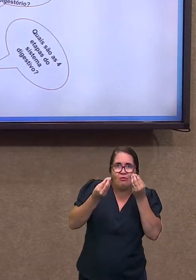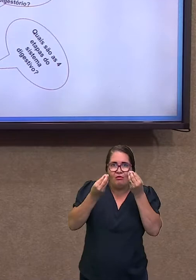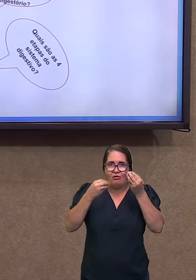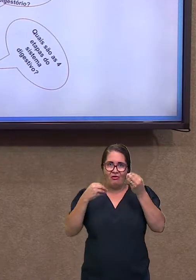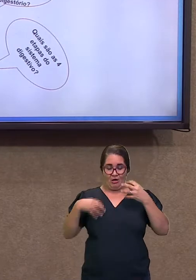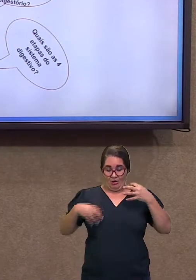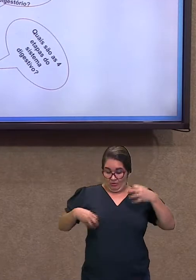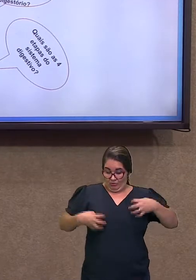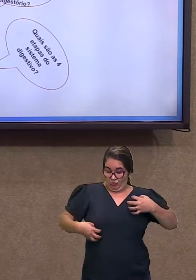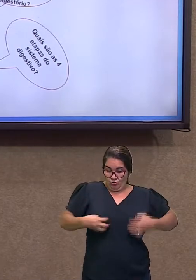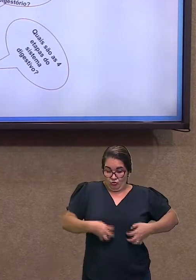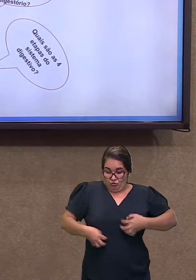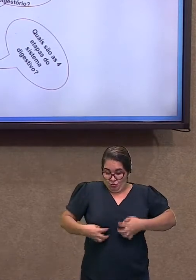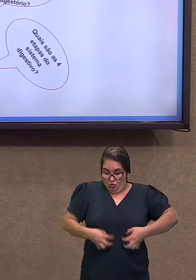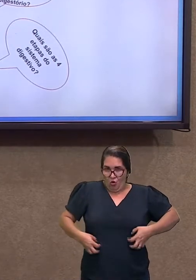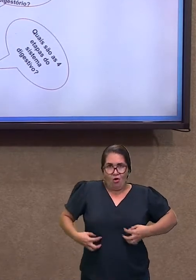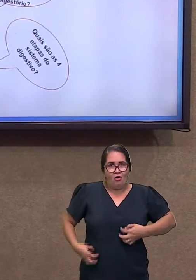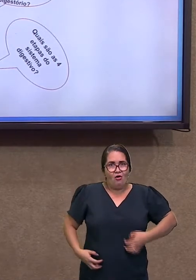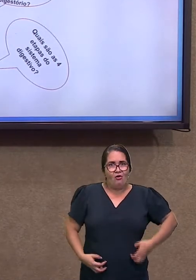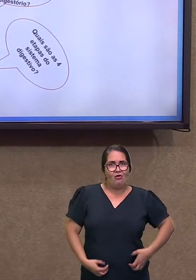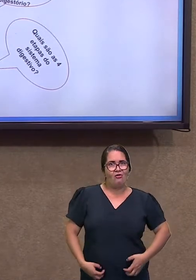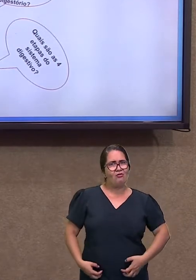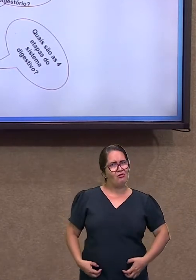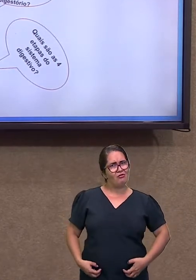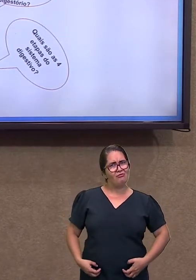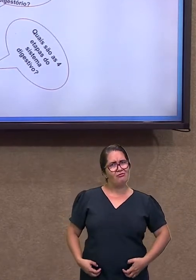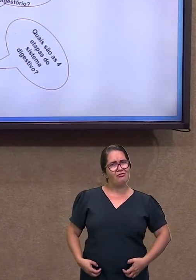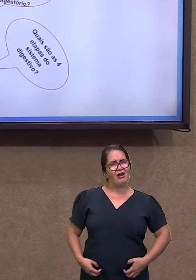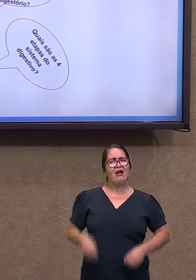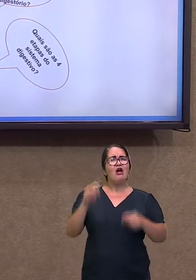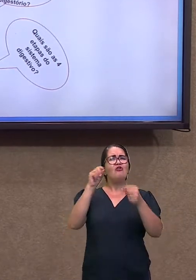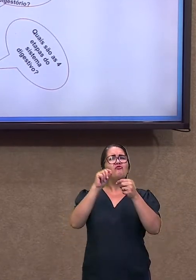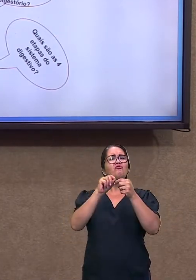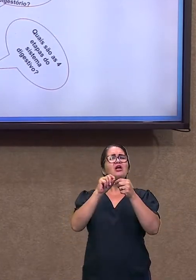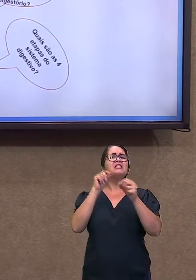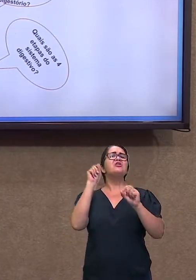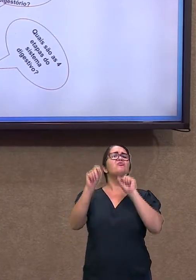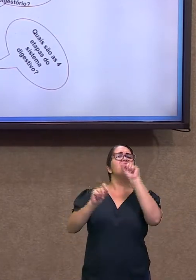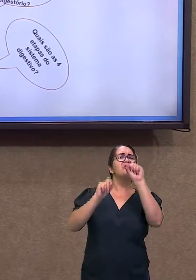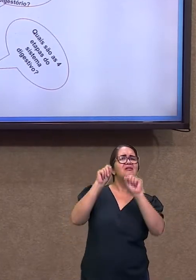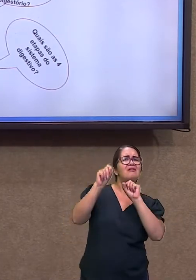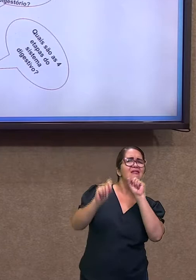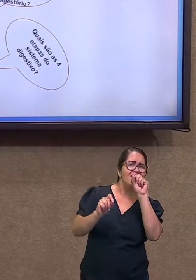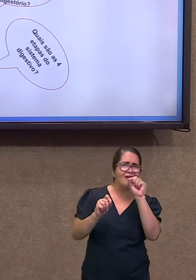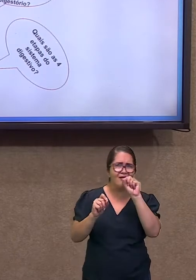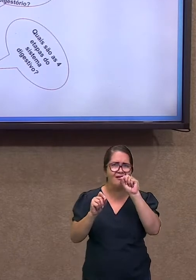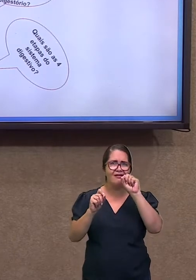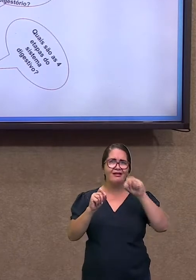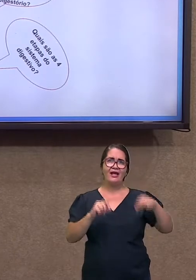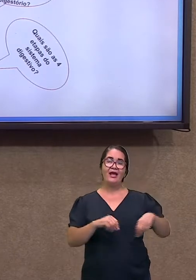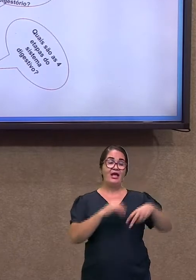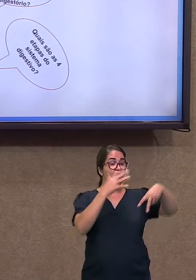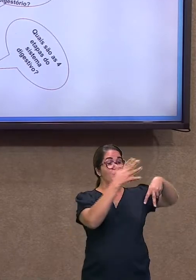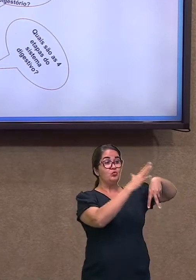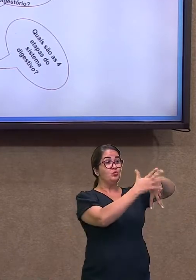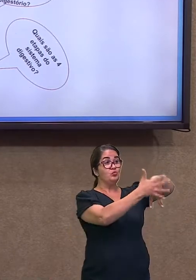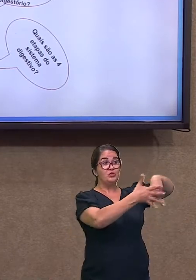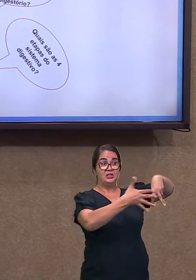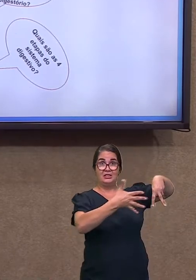sistema? Quais são as glândulas acessórias do sistema digestório?